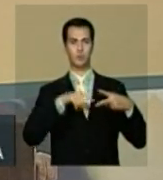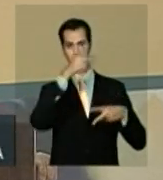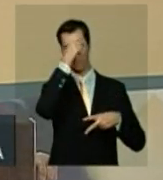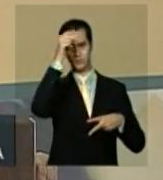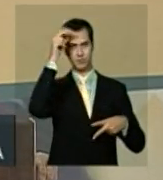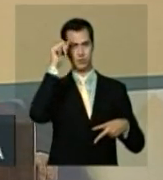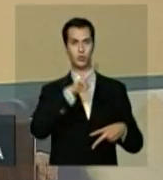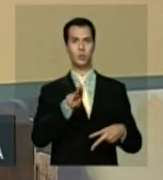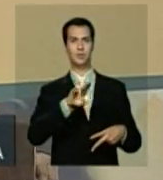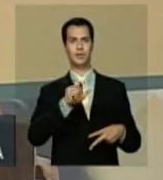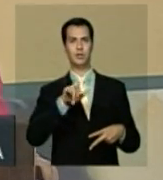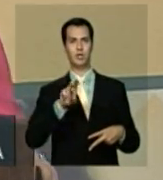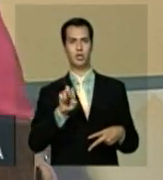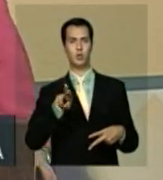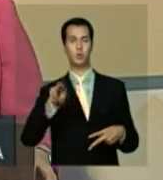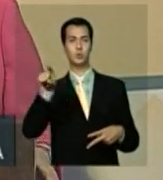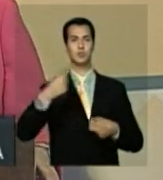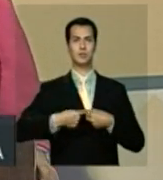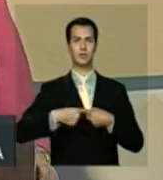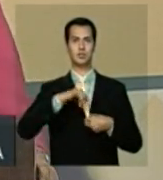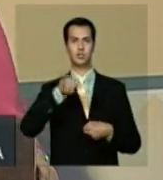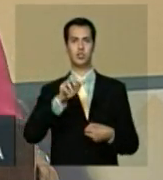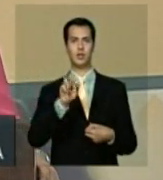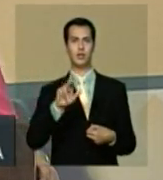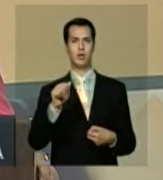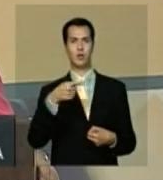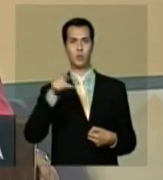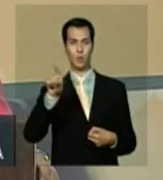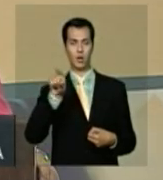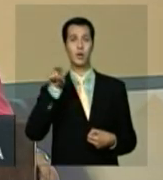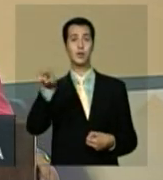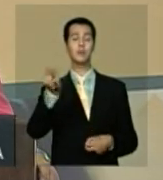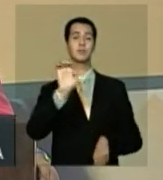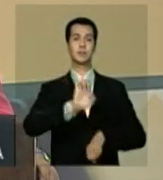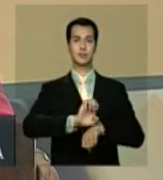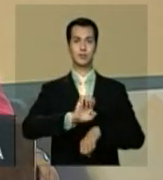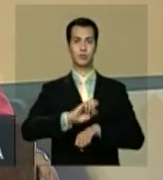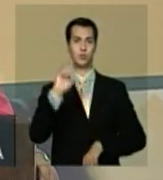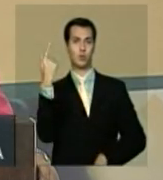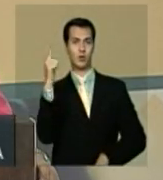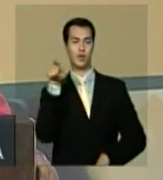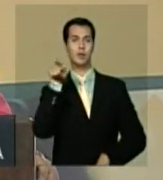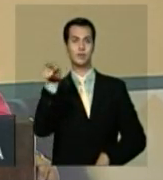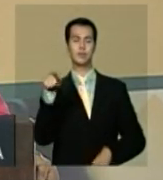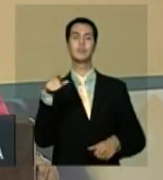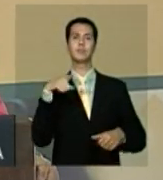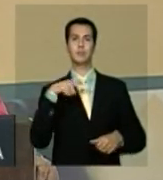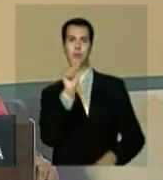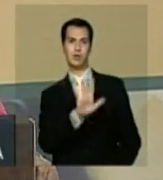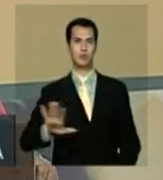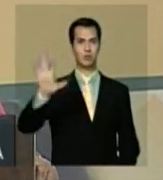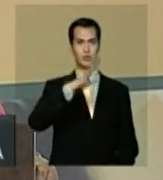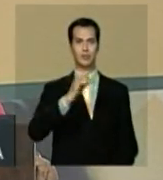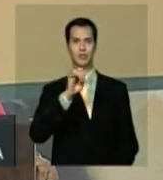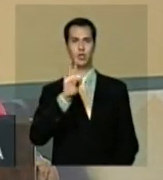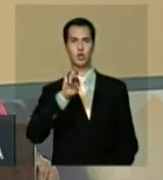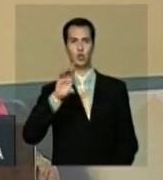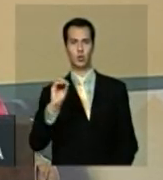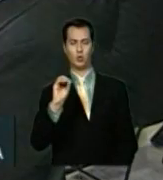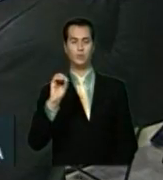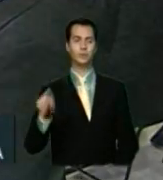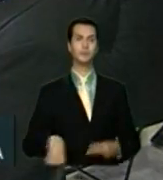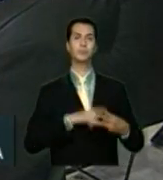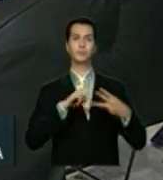Olímpio de Souza da cidade de Jaraguá Estado de Goiás pela região centrooeste o